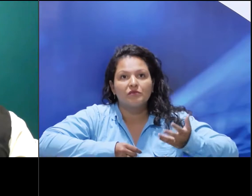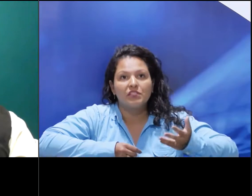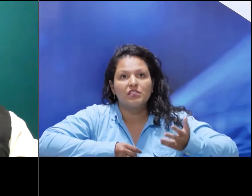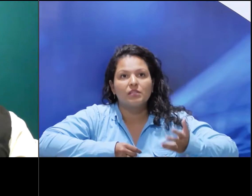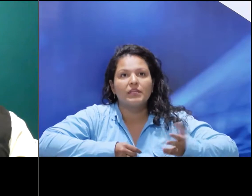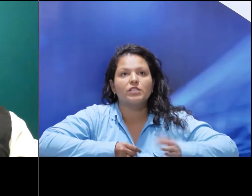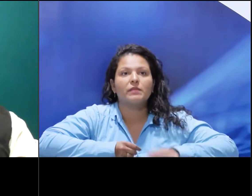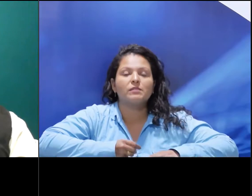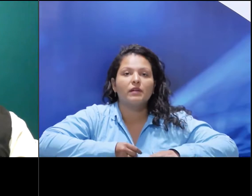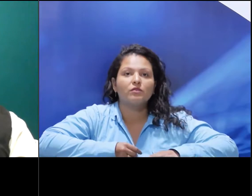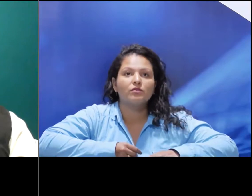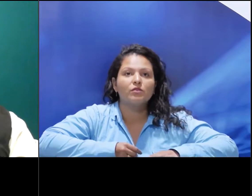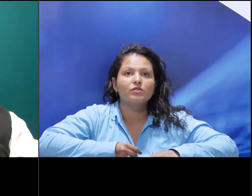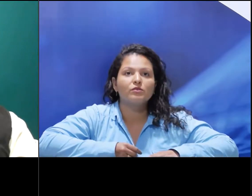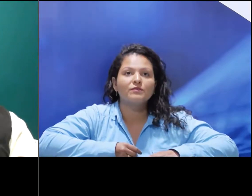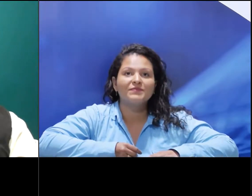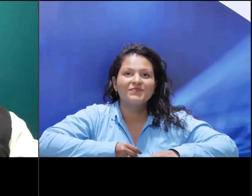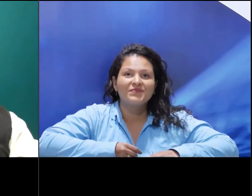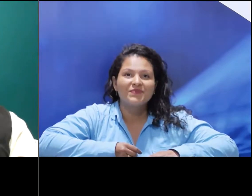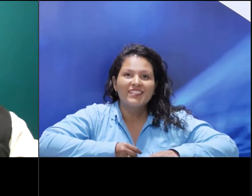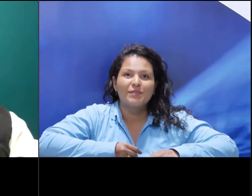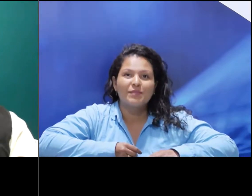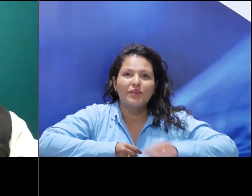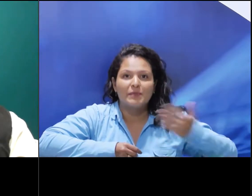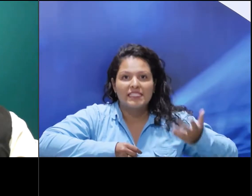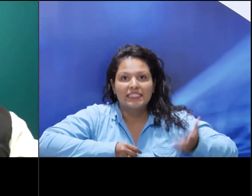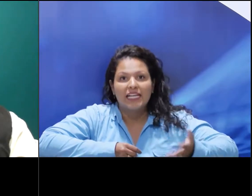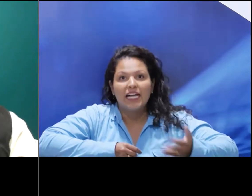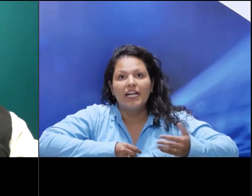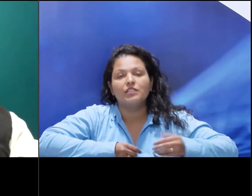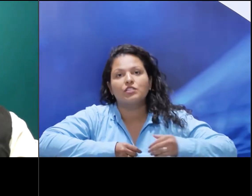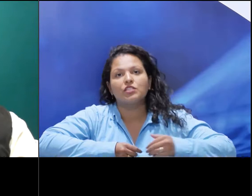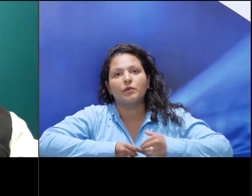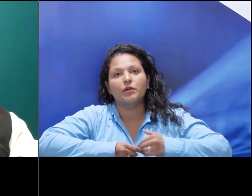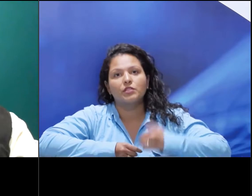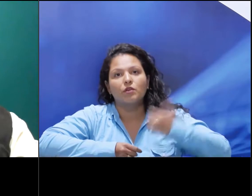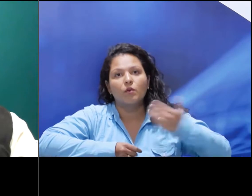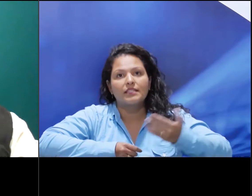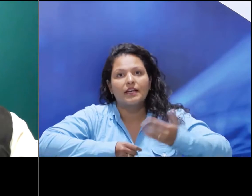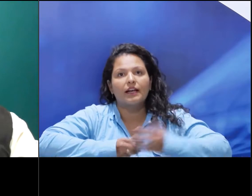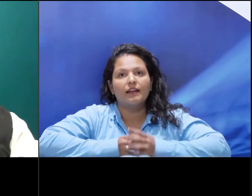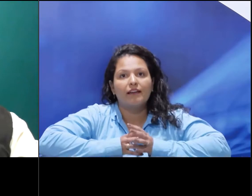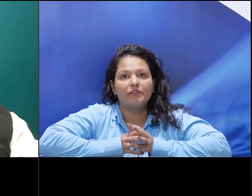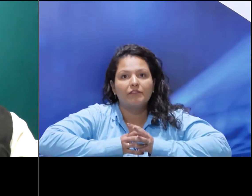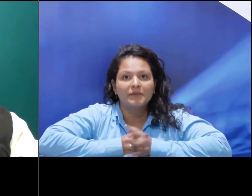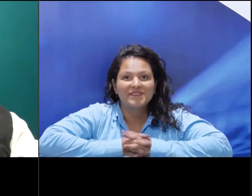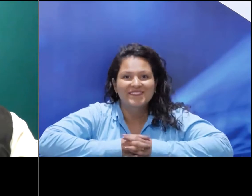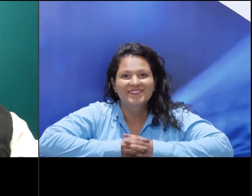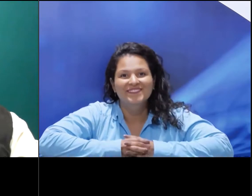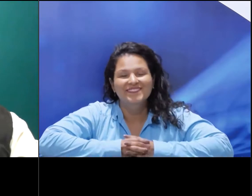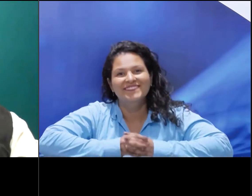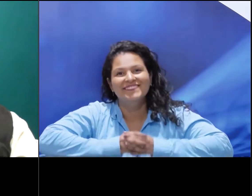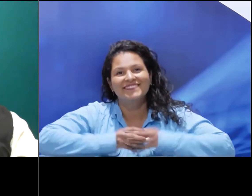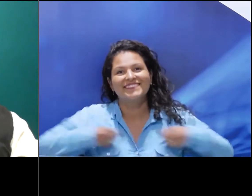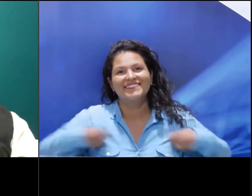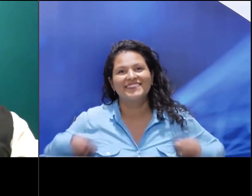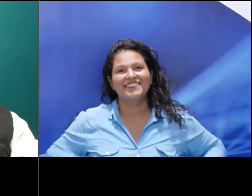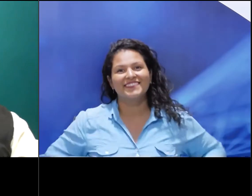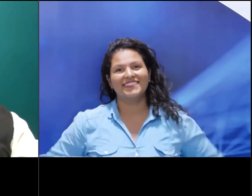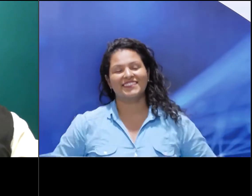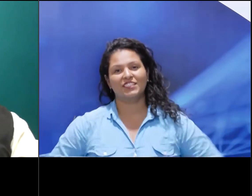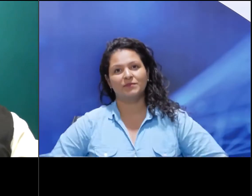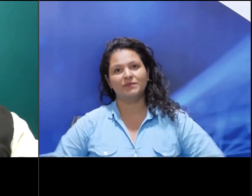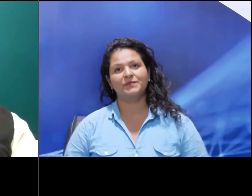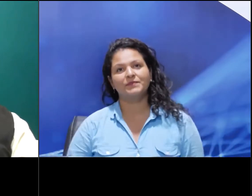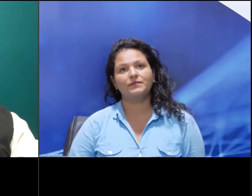nosso convite também de participar conosco. Você pode se apresentar e a gente já pode começar a live.